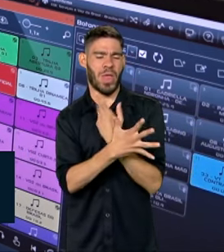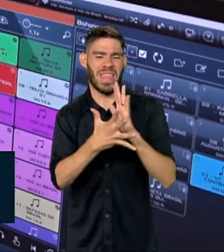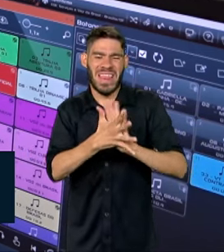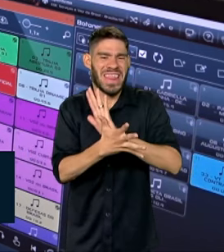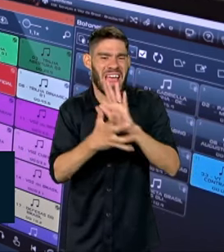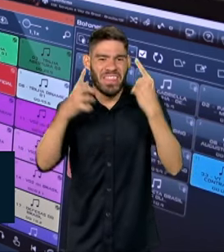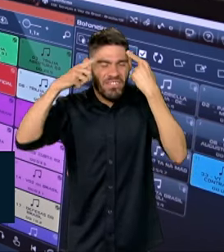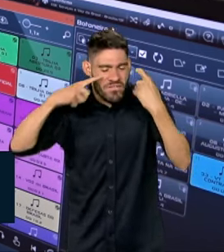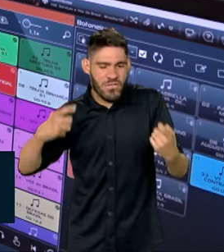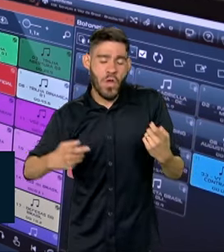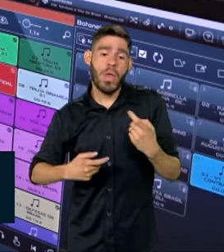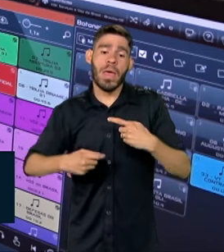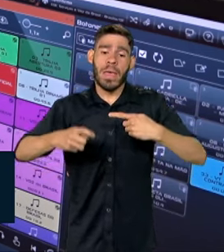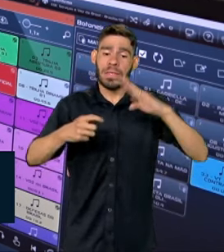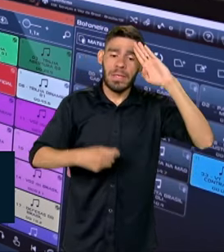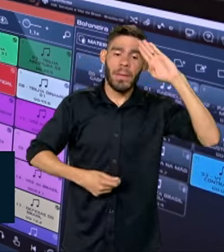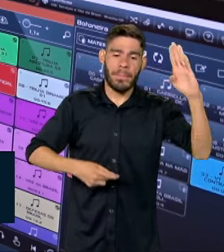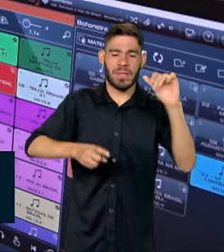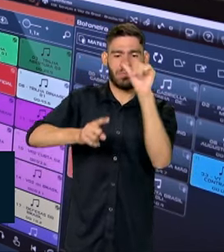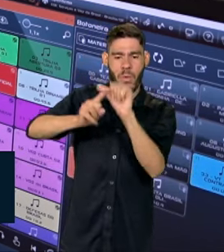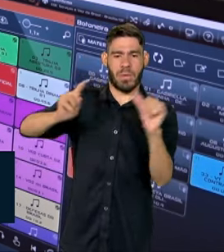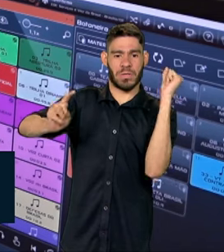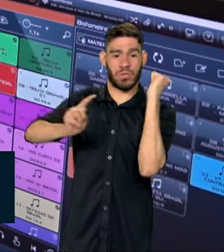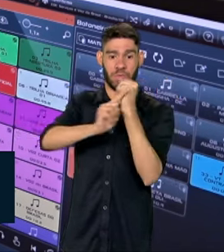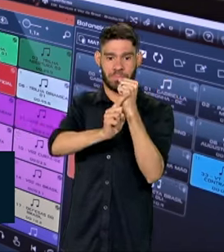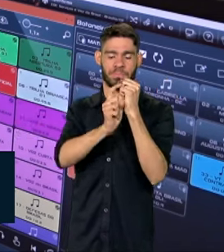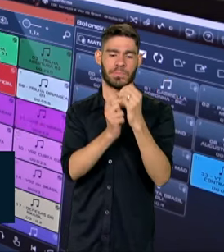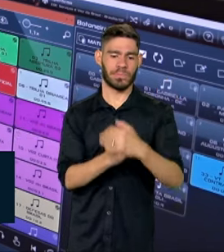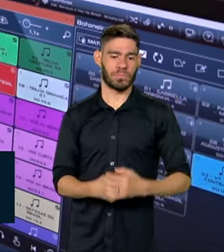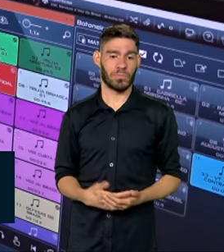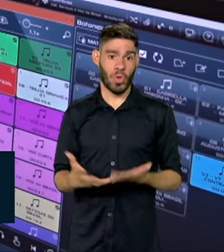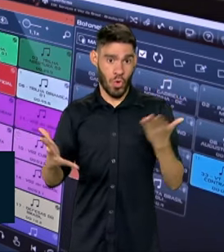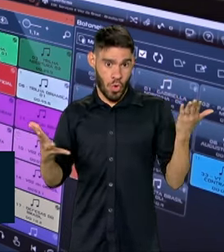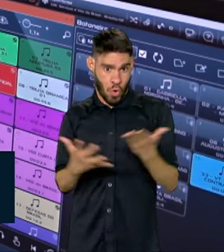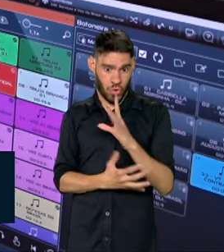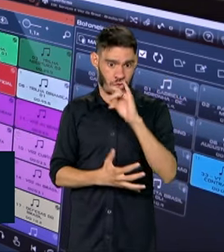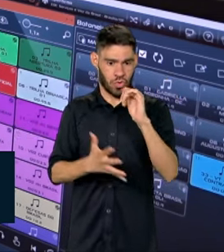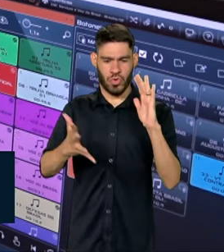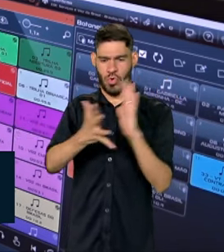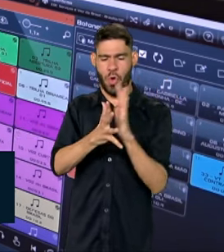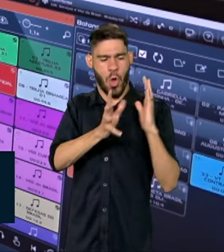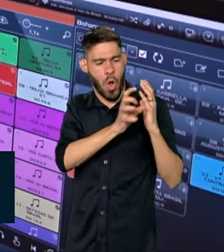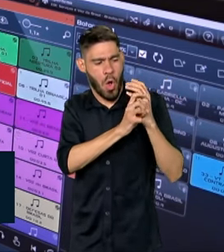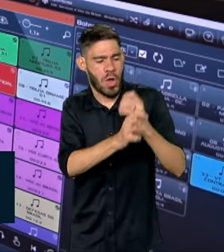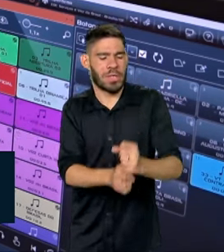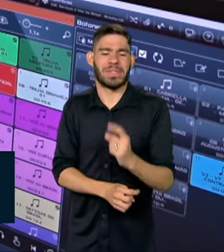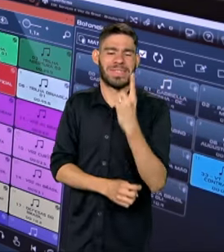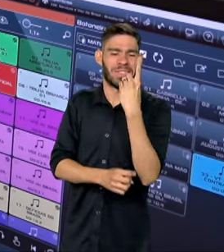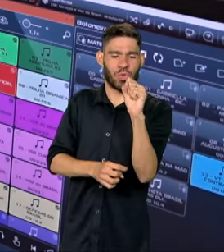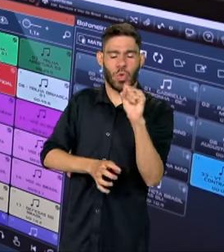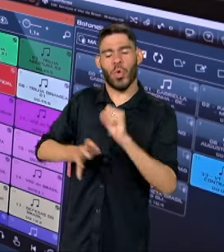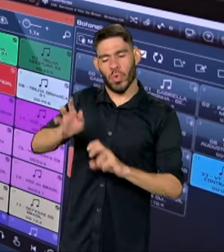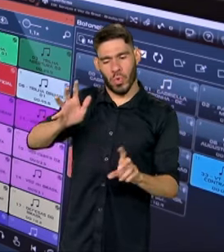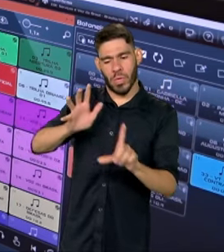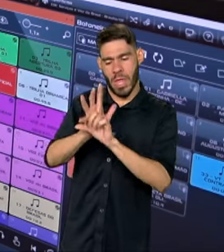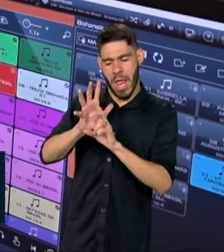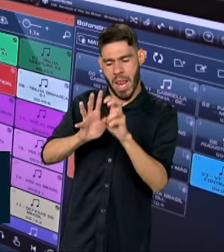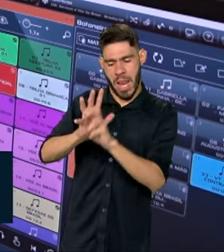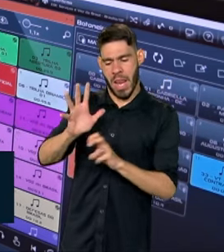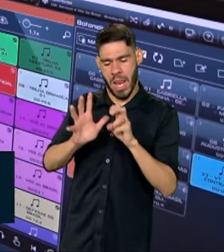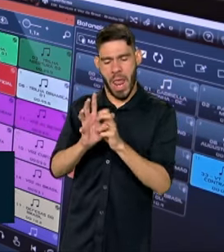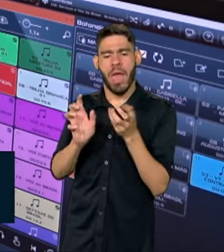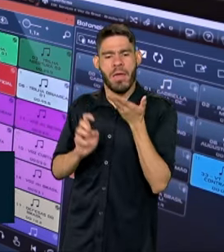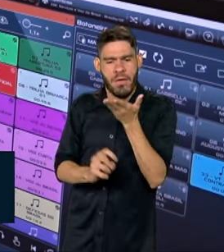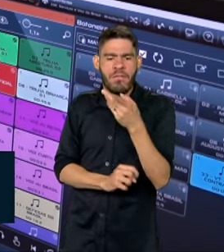de violência, mas principalmente o feminicídio. Na data de hoje, a gente comemora 18 anos da Lei Maria da Penha. A senhora